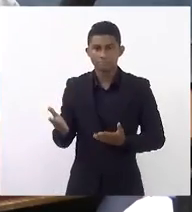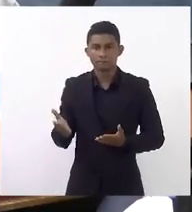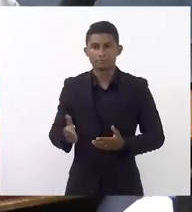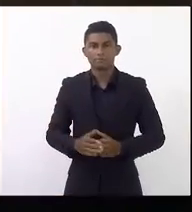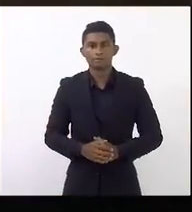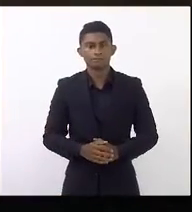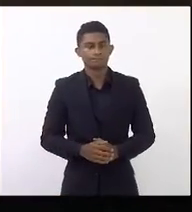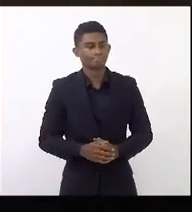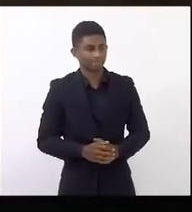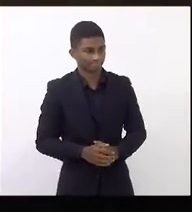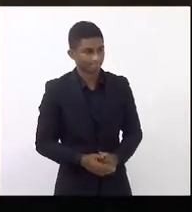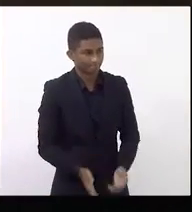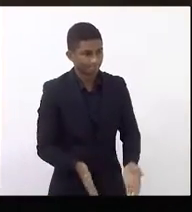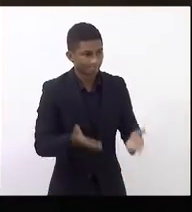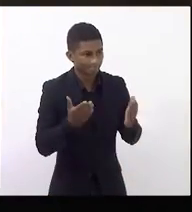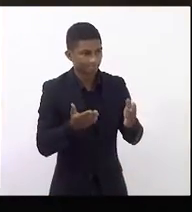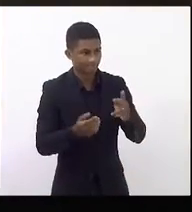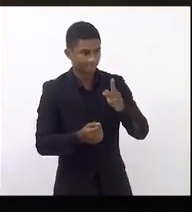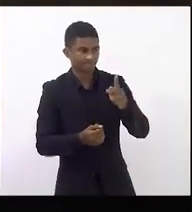Senhor presidente,